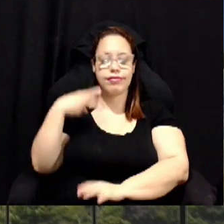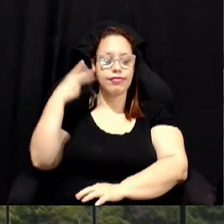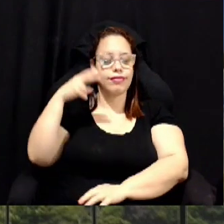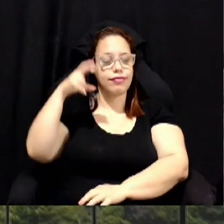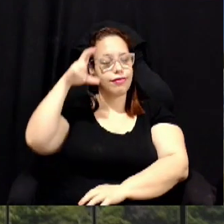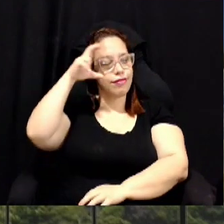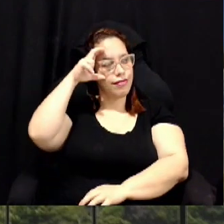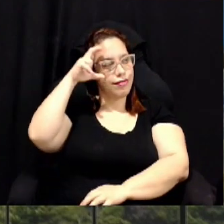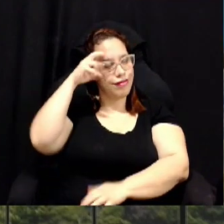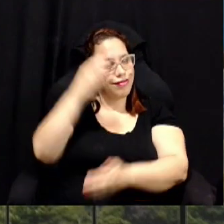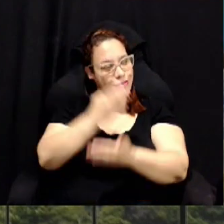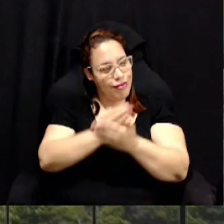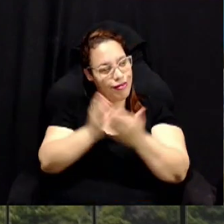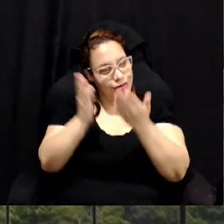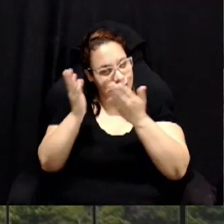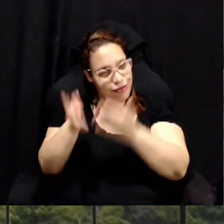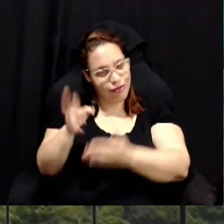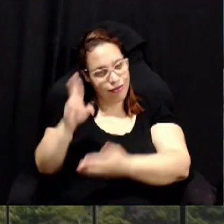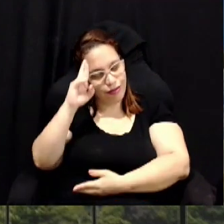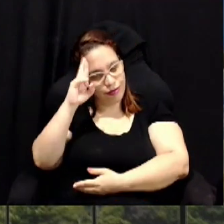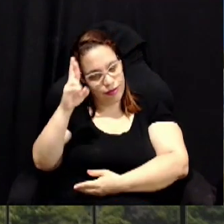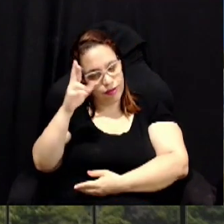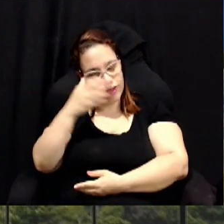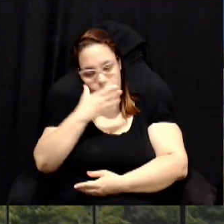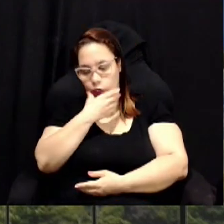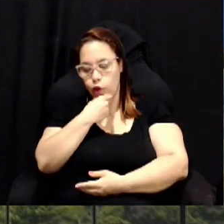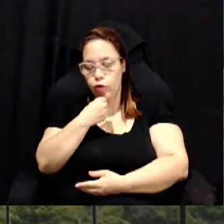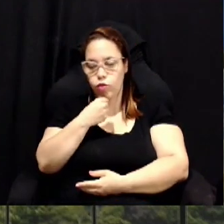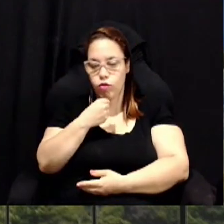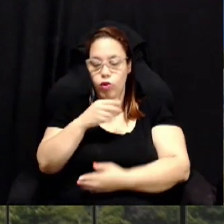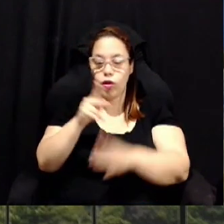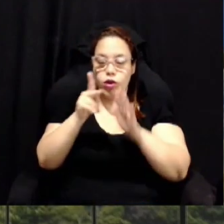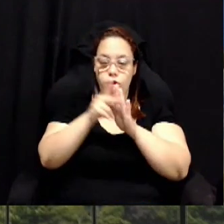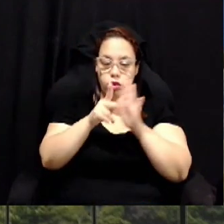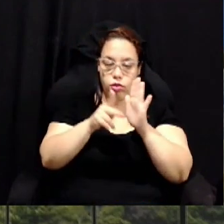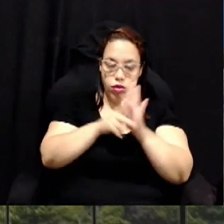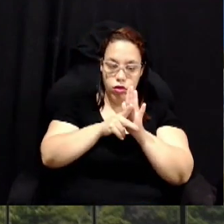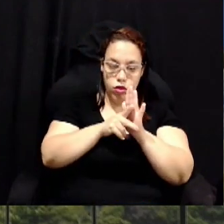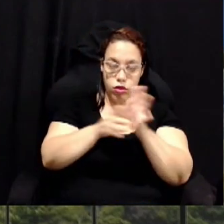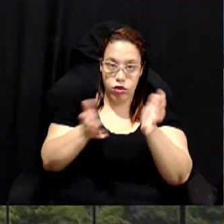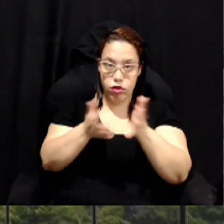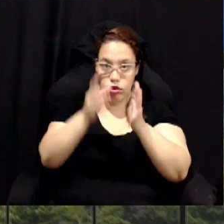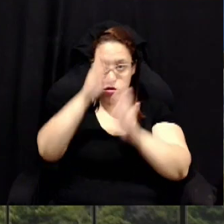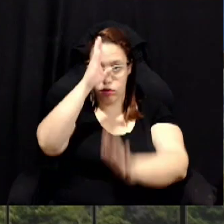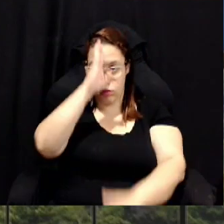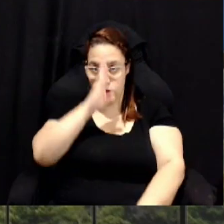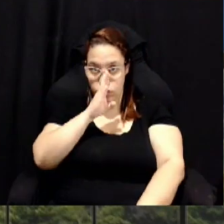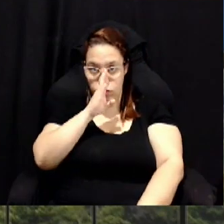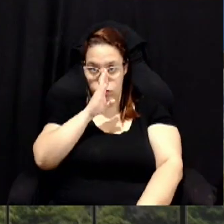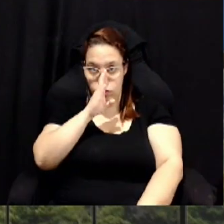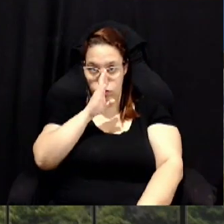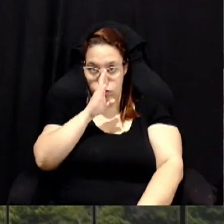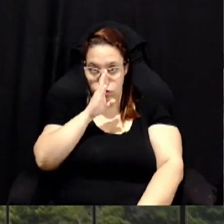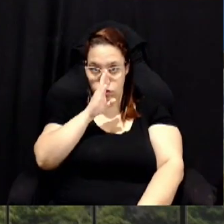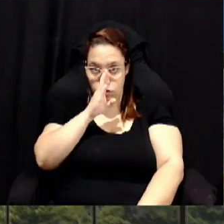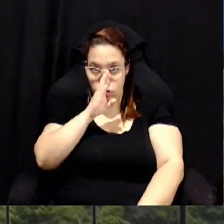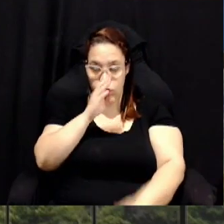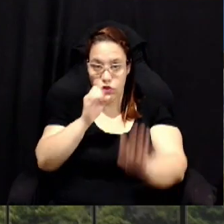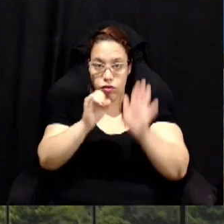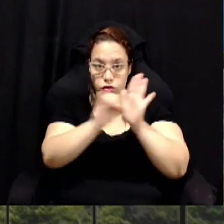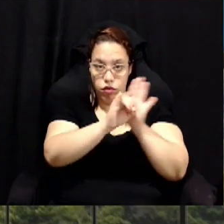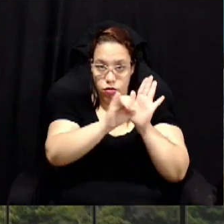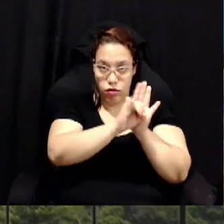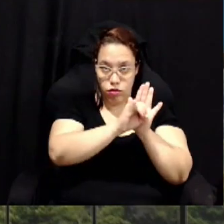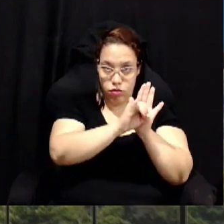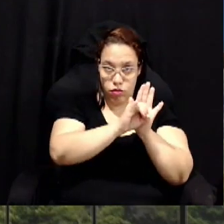começo com o senhor. O senhor tinha um projeto sobre o fornecimento gratuito de adesivos para identificação de veículos